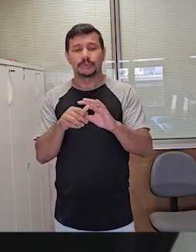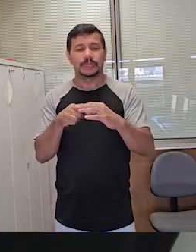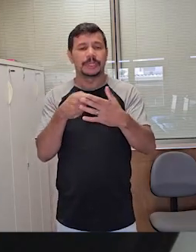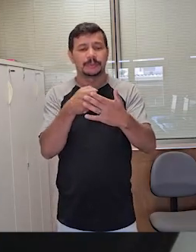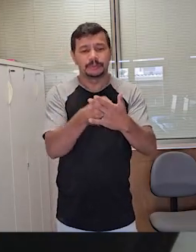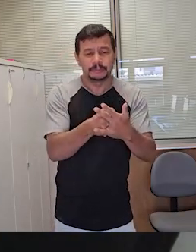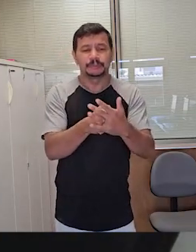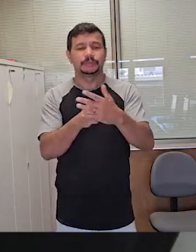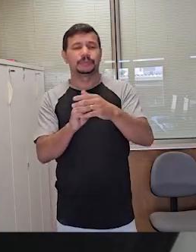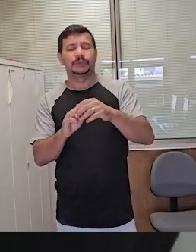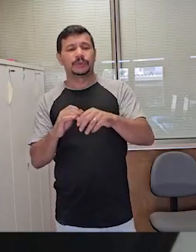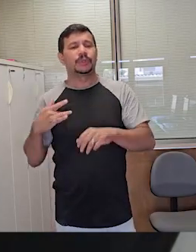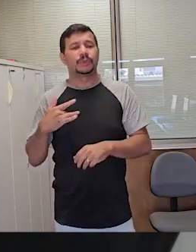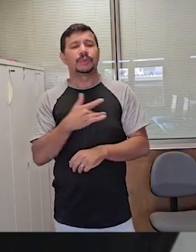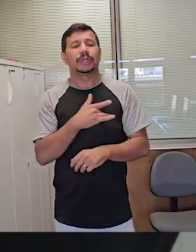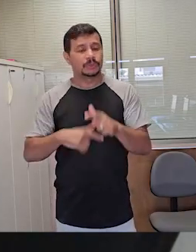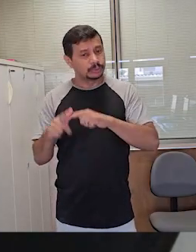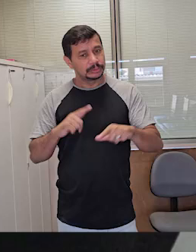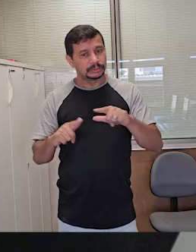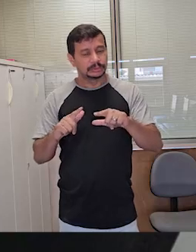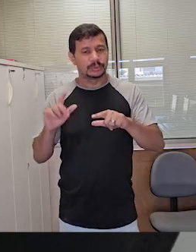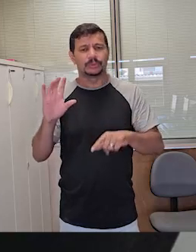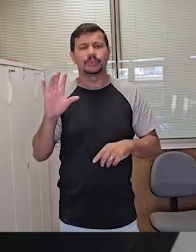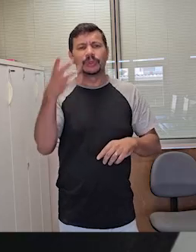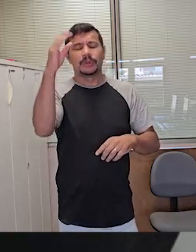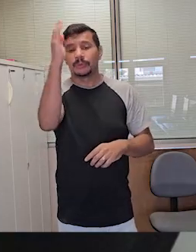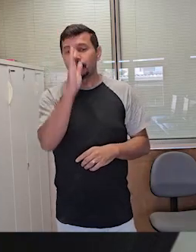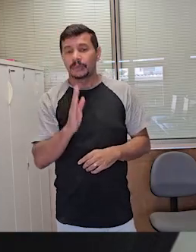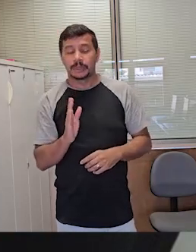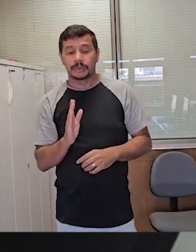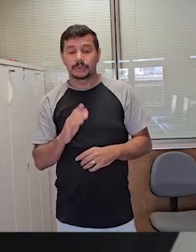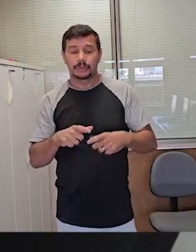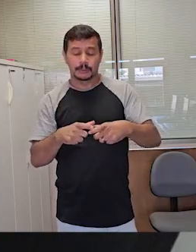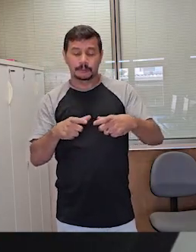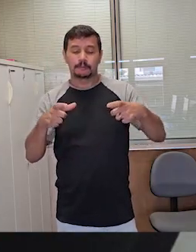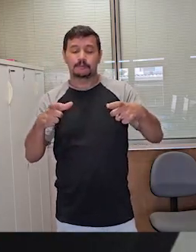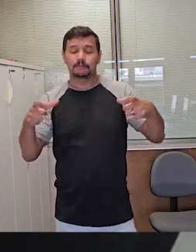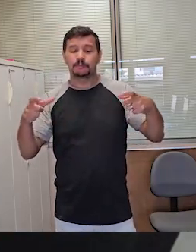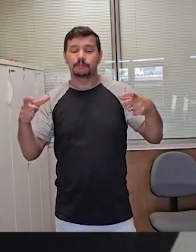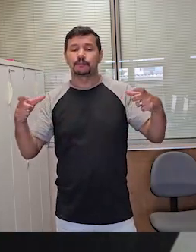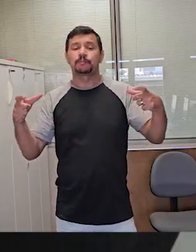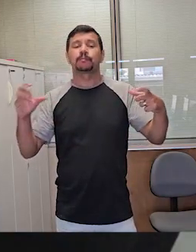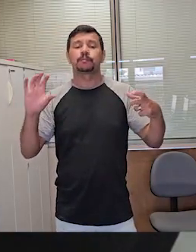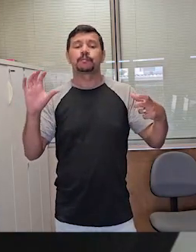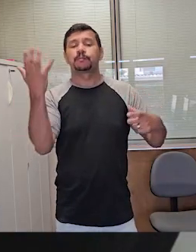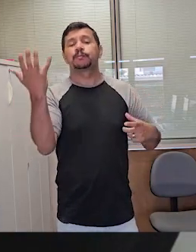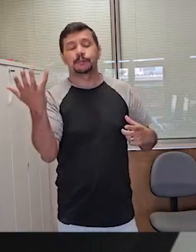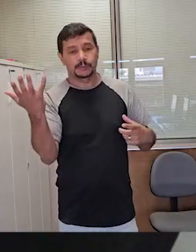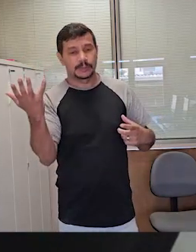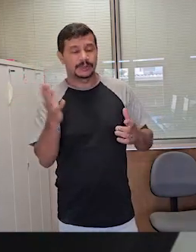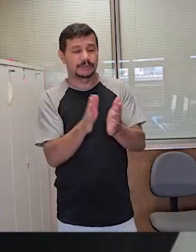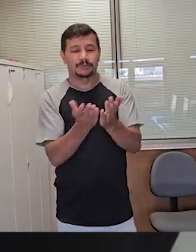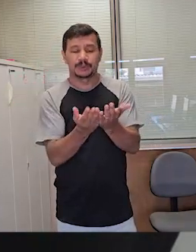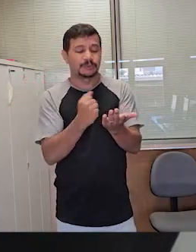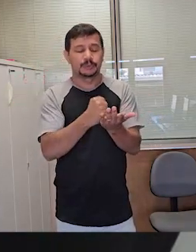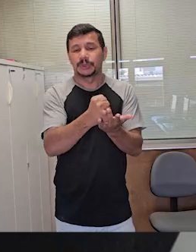do trabalho no Brasil, é claro que em determinado momento ele aumenta, porque a economia está maior, emprega mais, tem mais gente no mercado de trabalho.